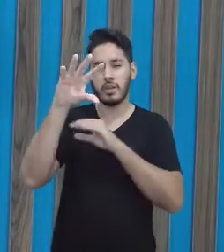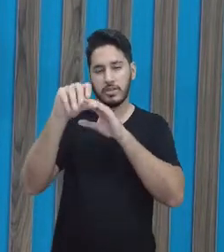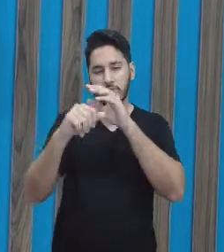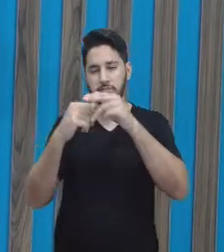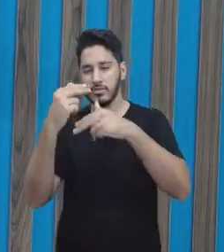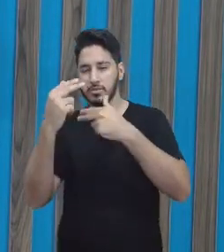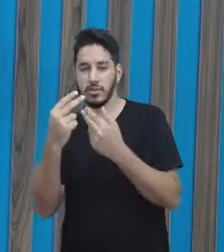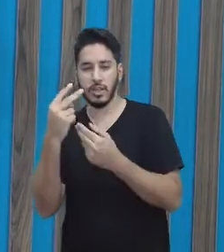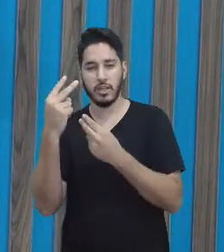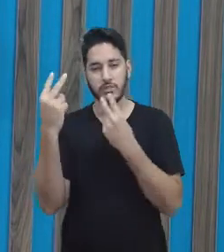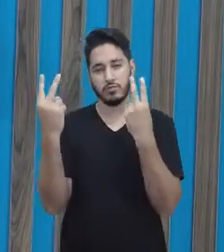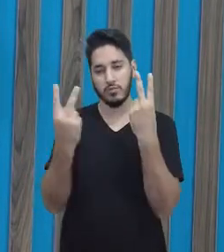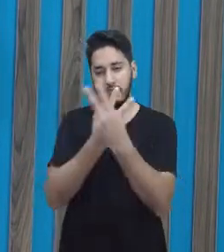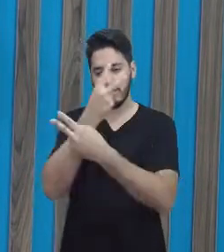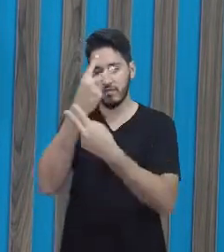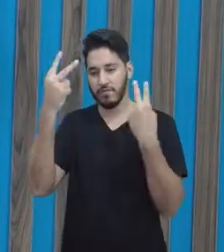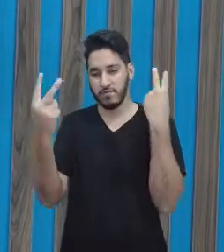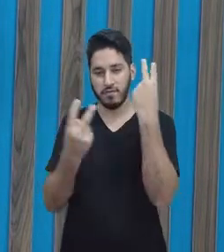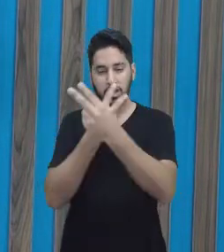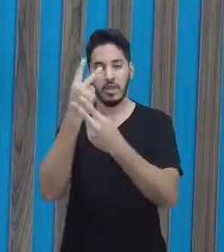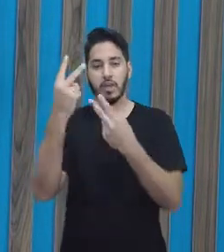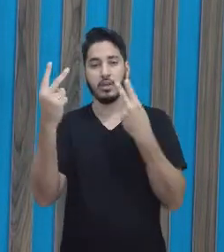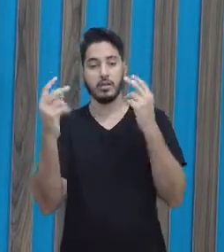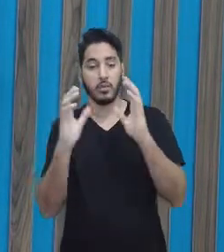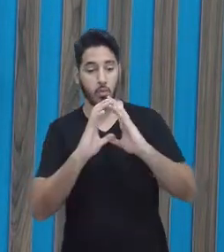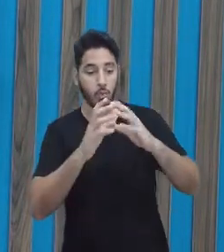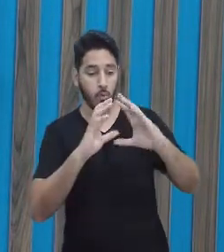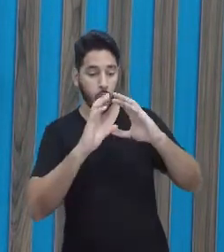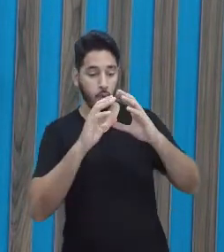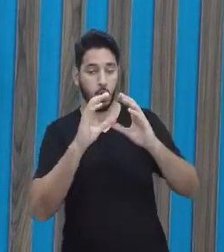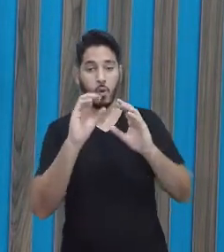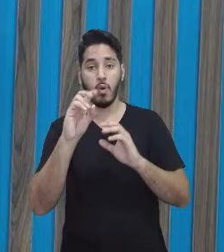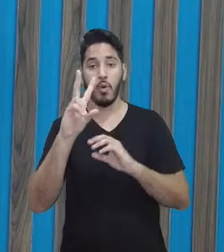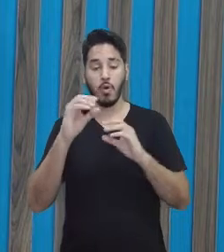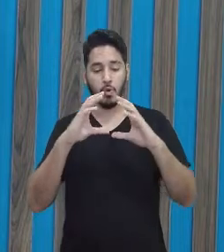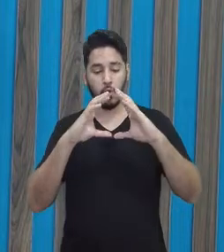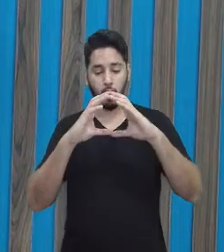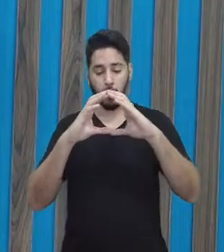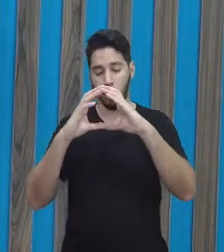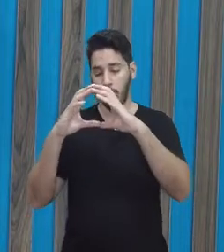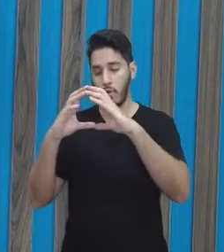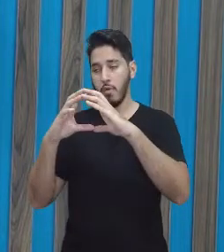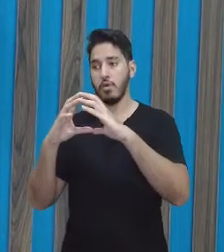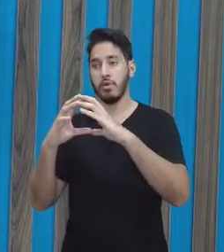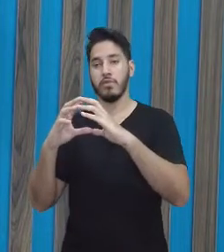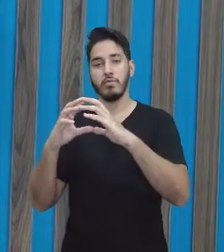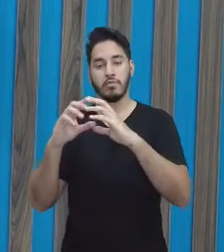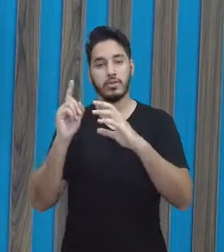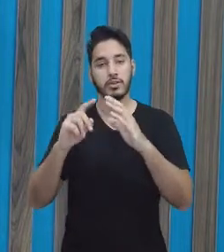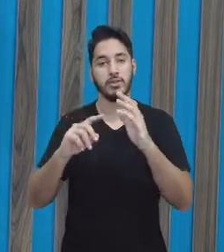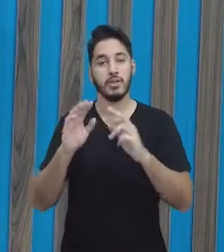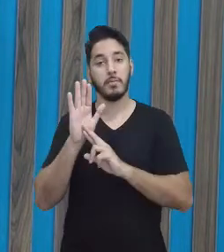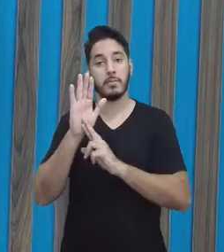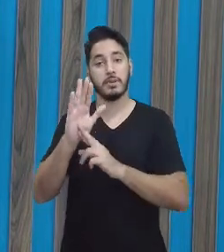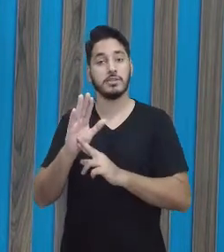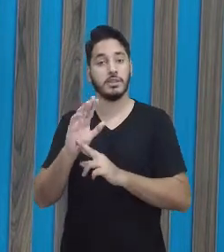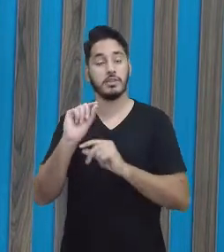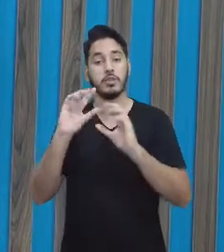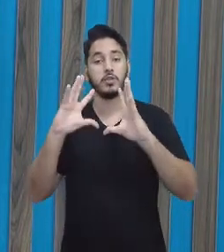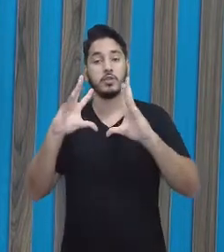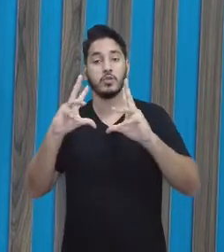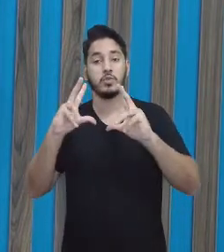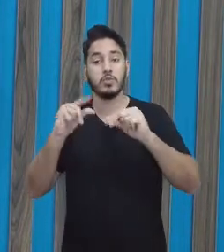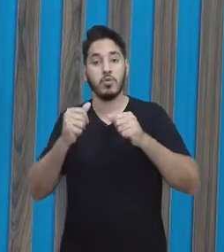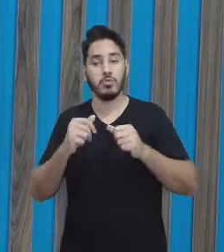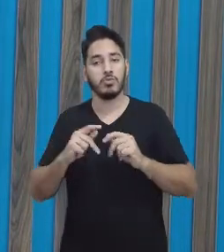dos ventos, né? E com o ovo, né? Que ele diz que é a forma primordial, né? Que representa a origem de todos os